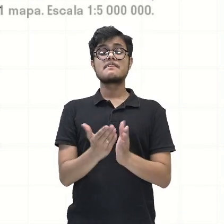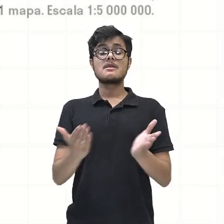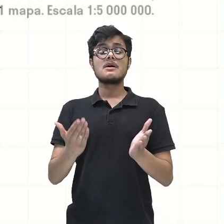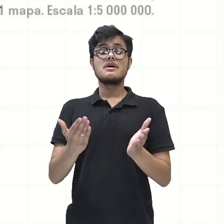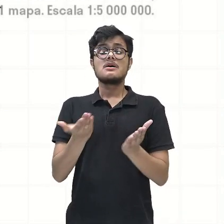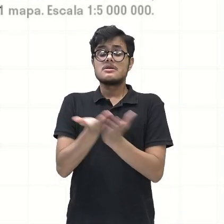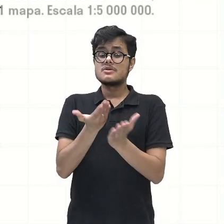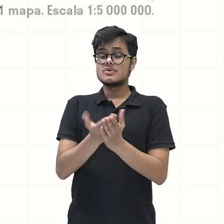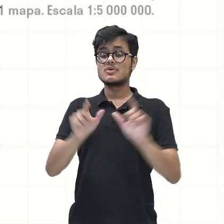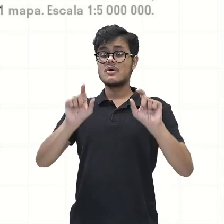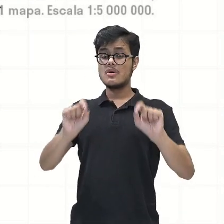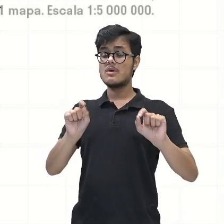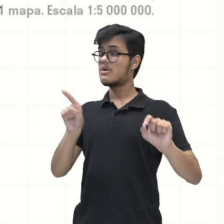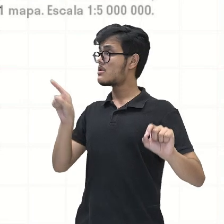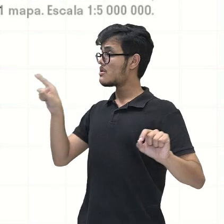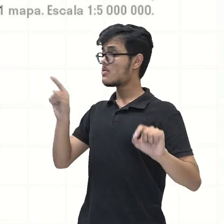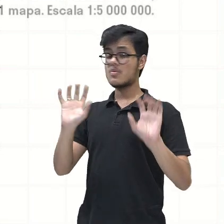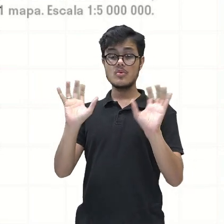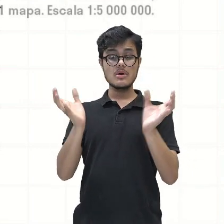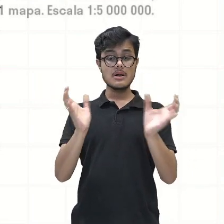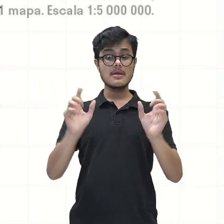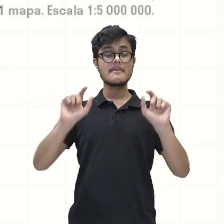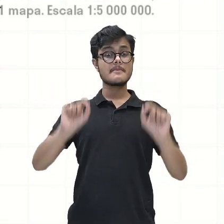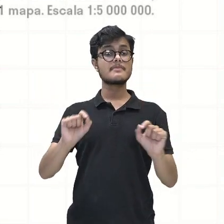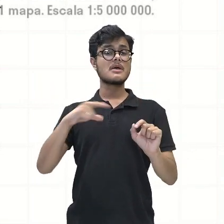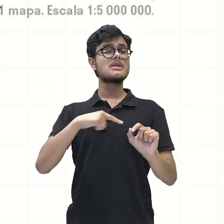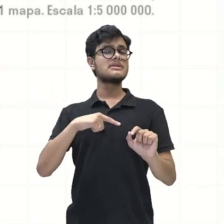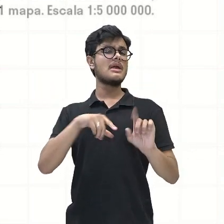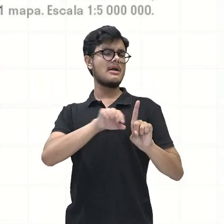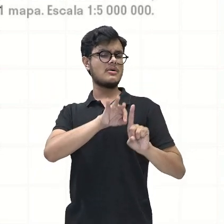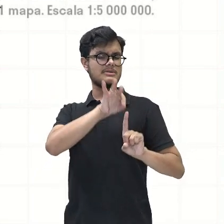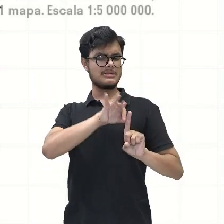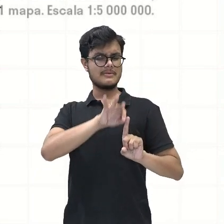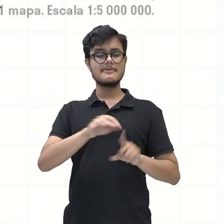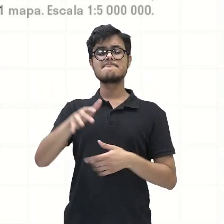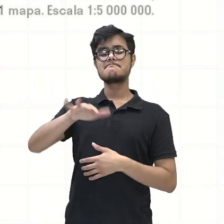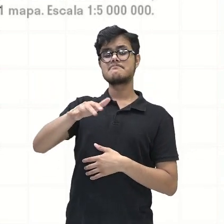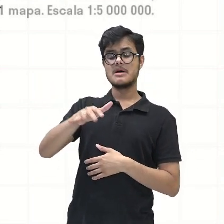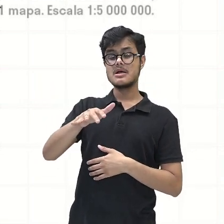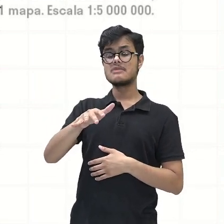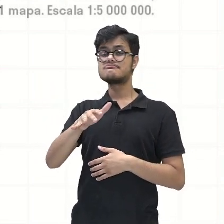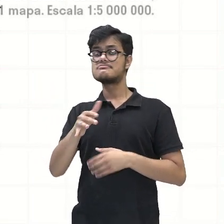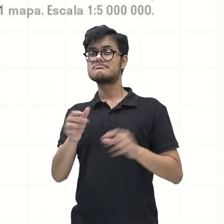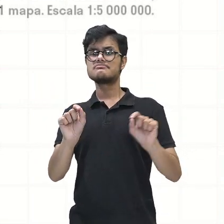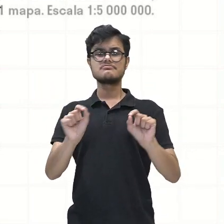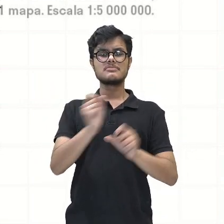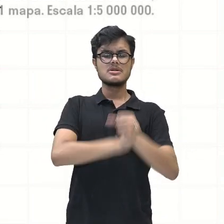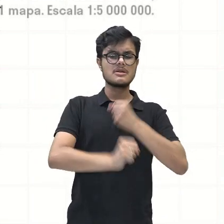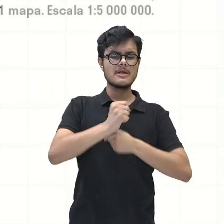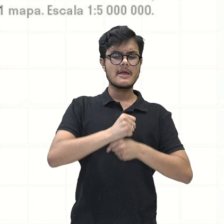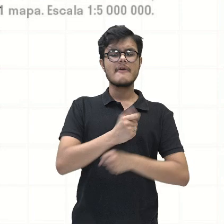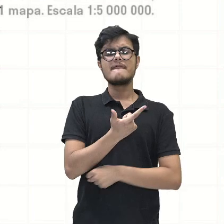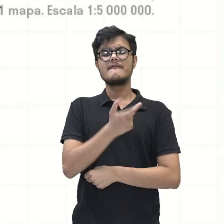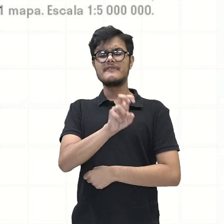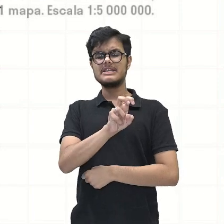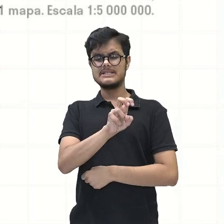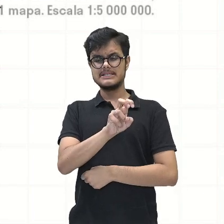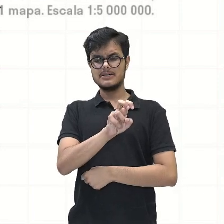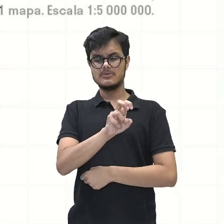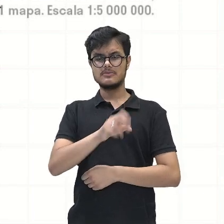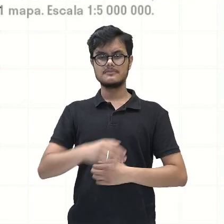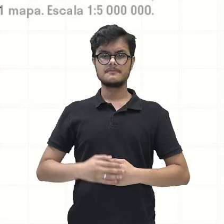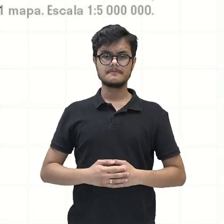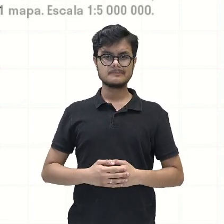ver que o clima equatorial, ele tem temperaturas em médias, temperaturas médias anuais em torno de 25 graus